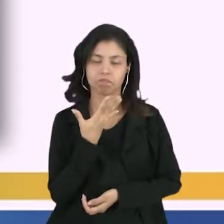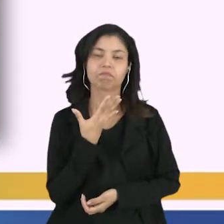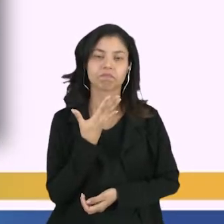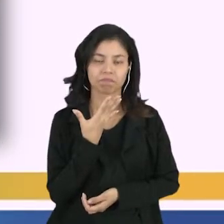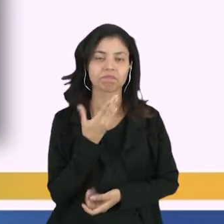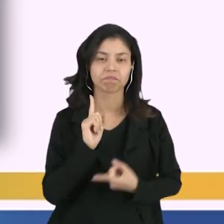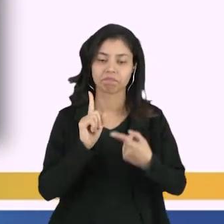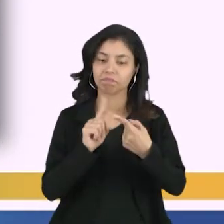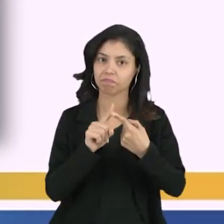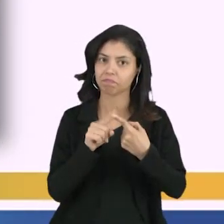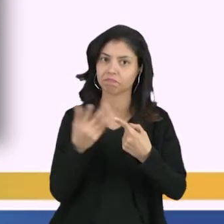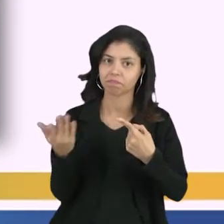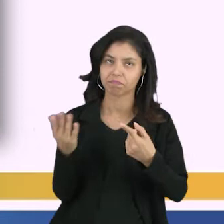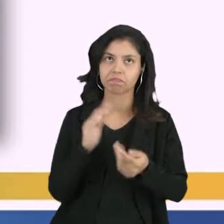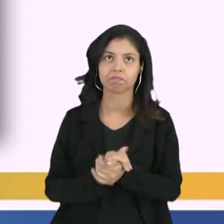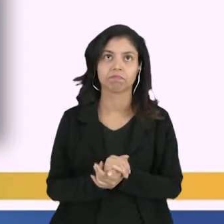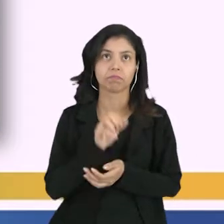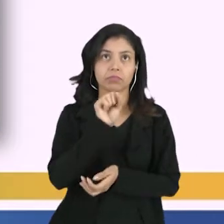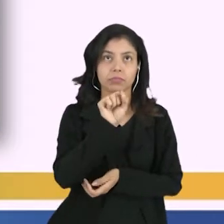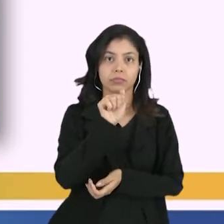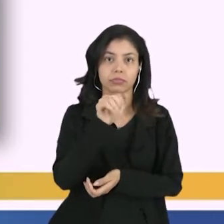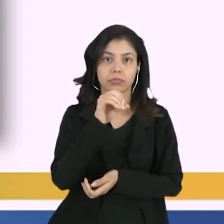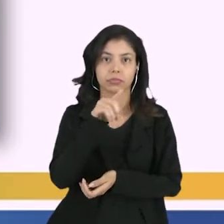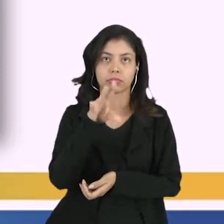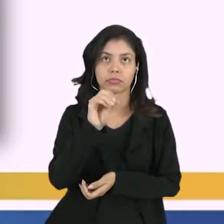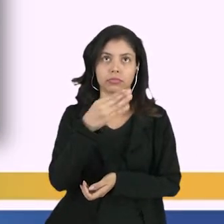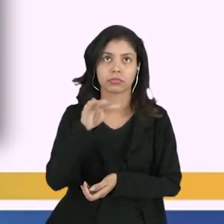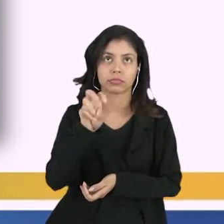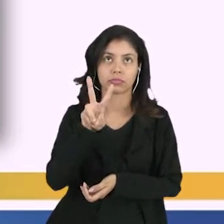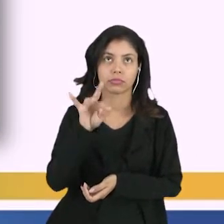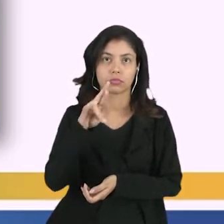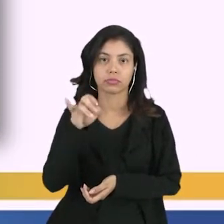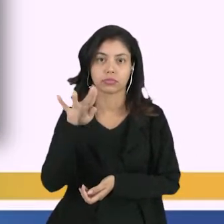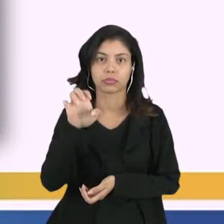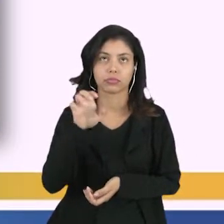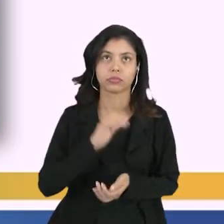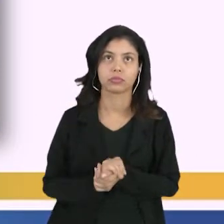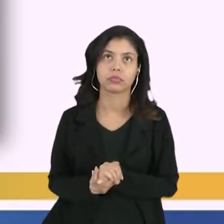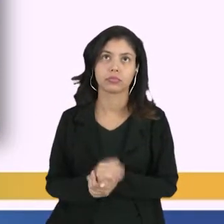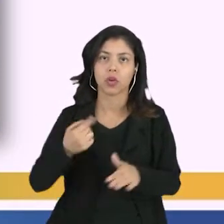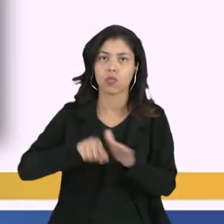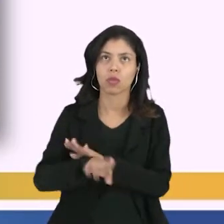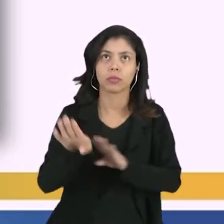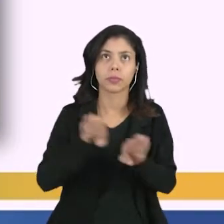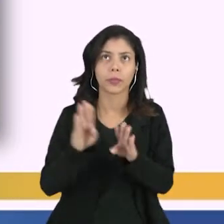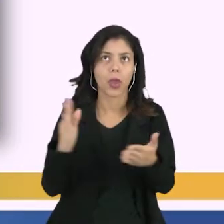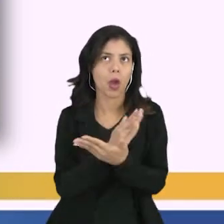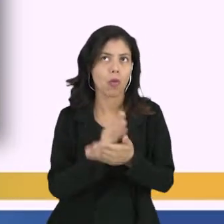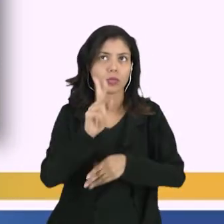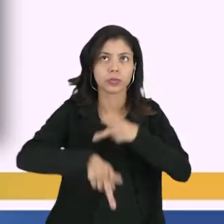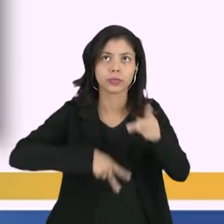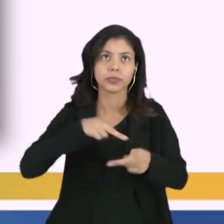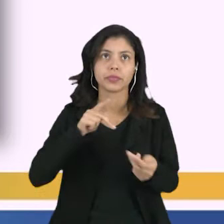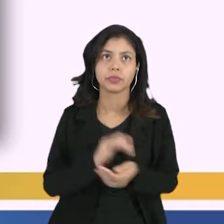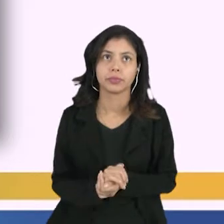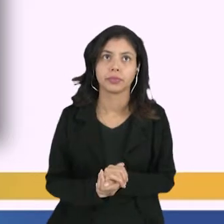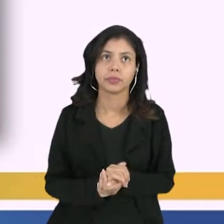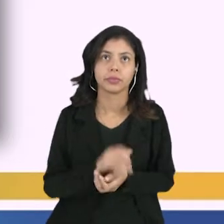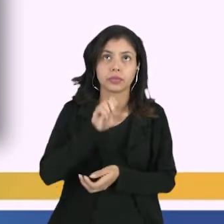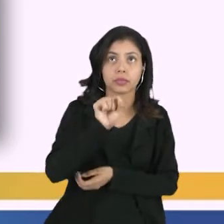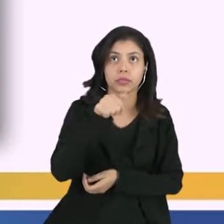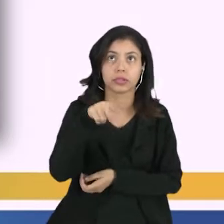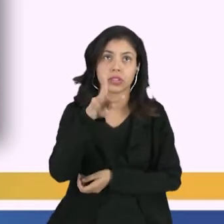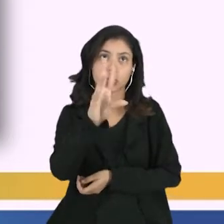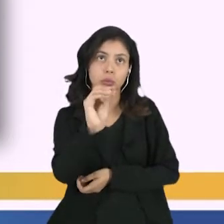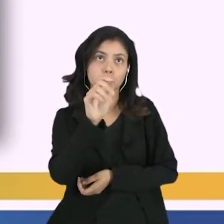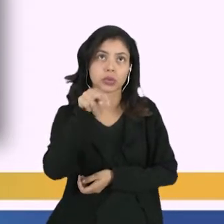primeira vila do Brasil, São Vicente, né? Ficou conhecida como São Vicente. Fundou também alguns povoados, como o Santo